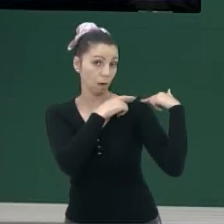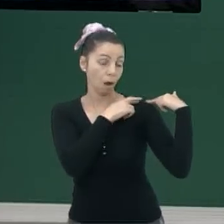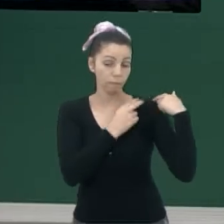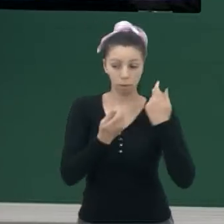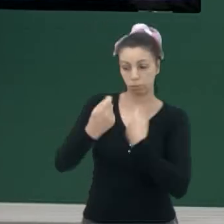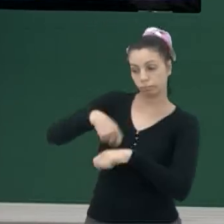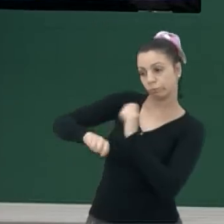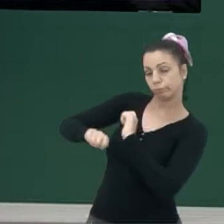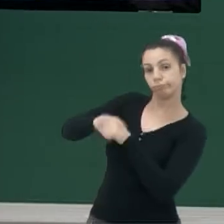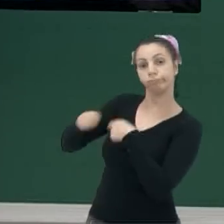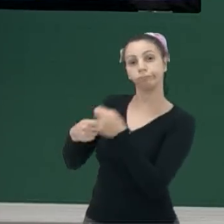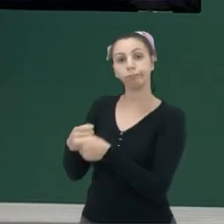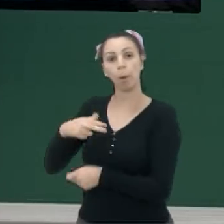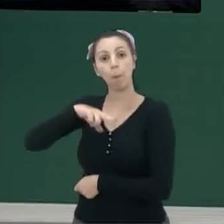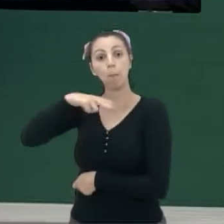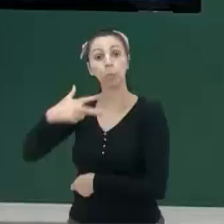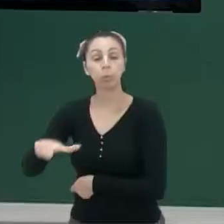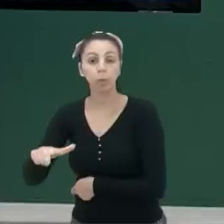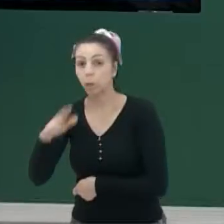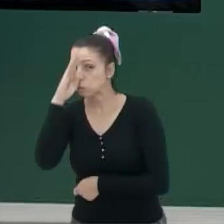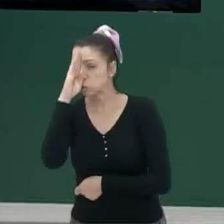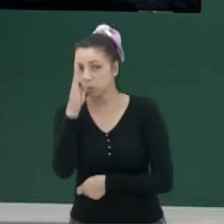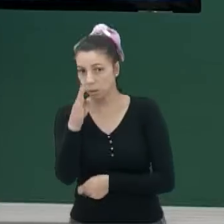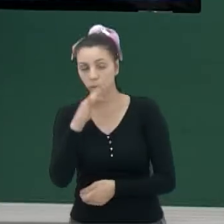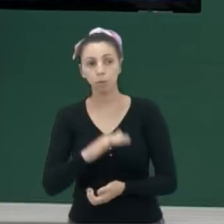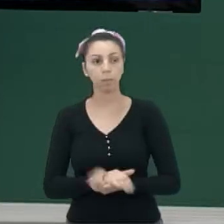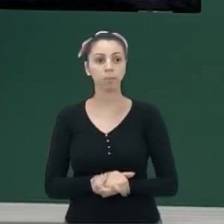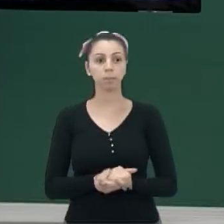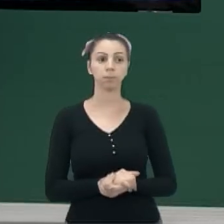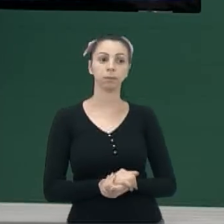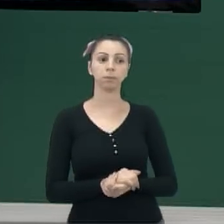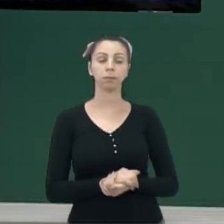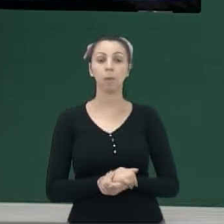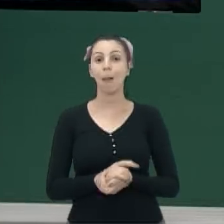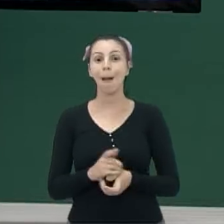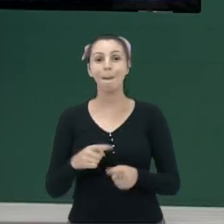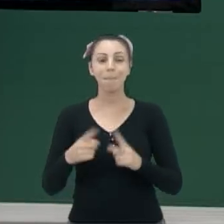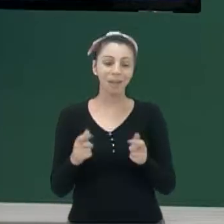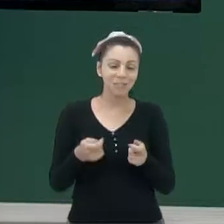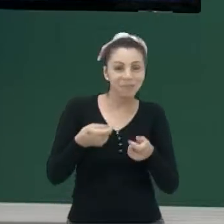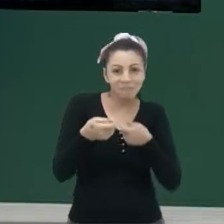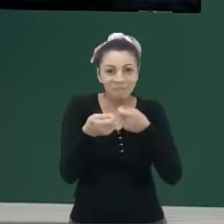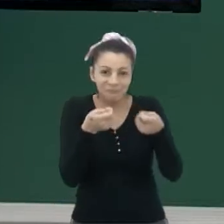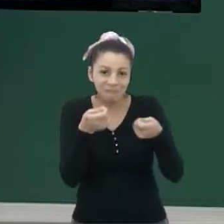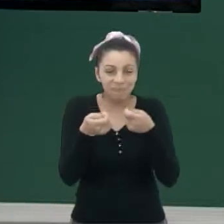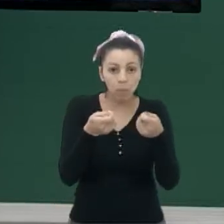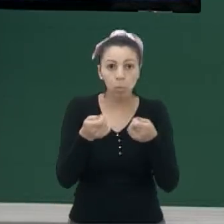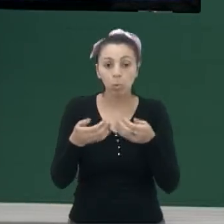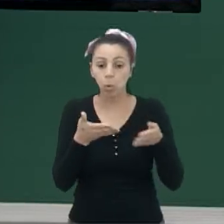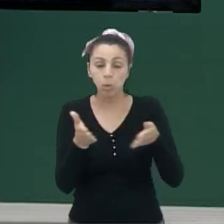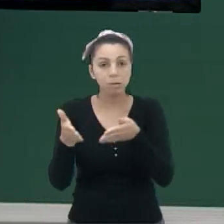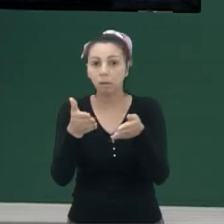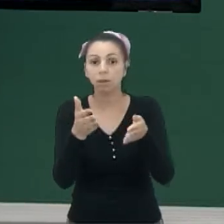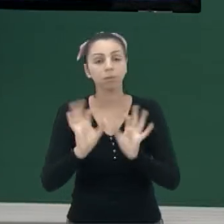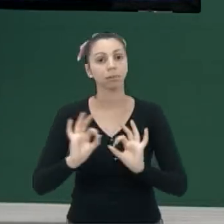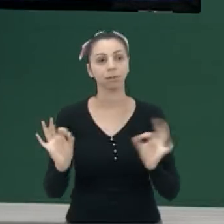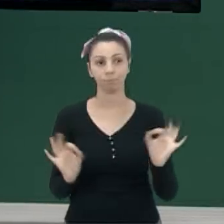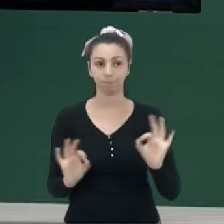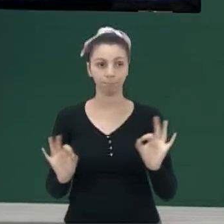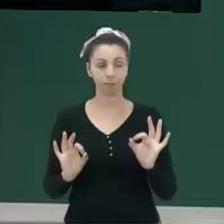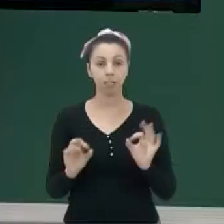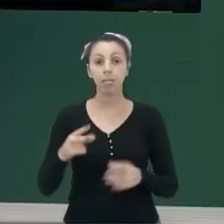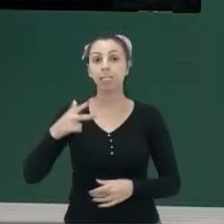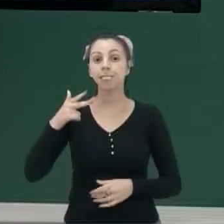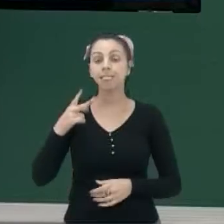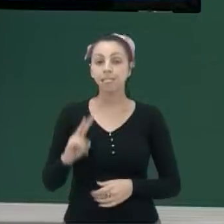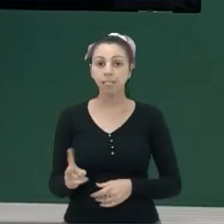que negociavam diretamente com os portugueses. Tá? Mas não controlavam o oceano. Que permanecia na mão